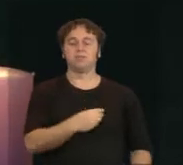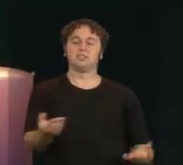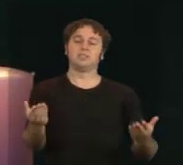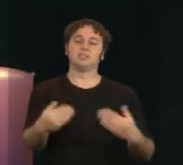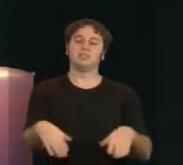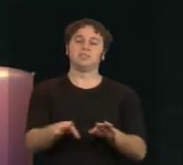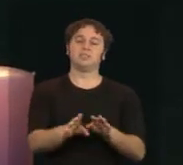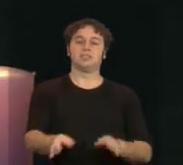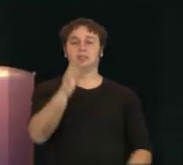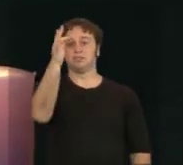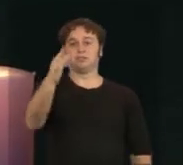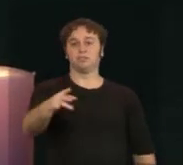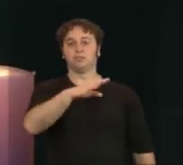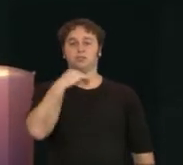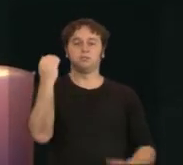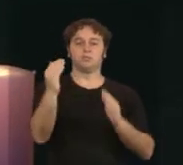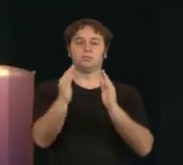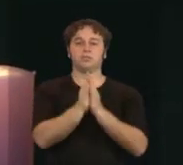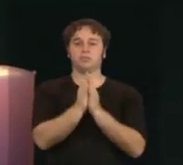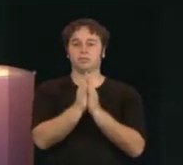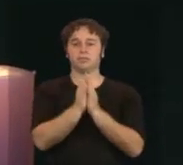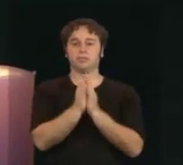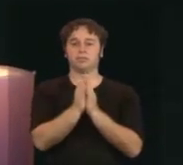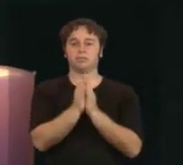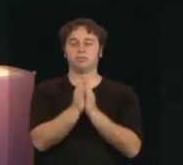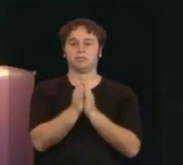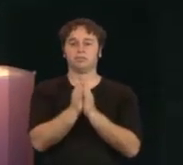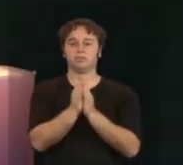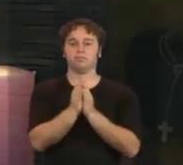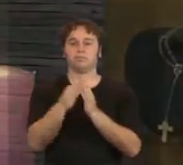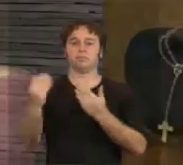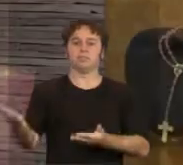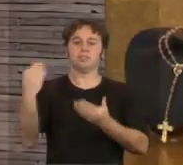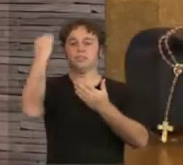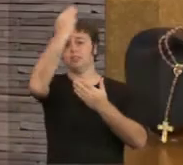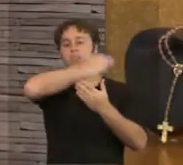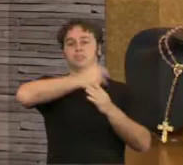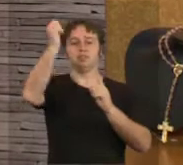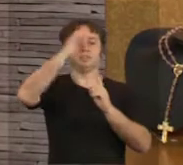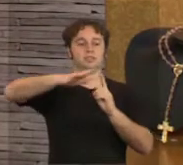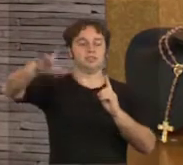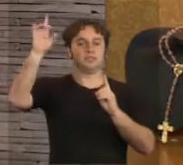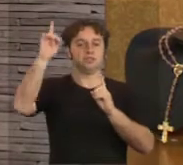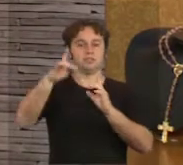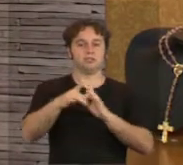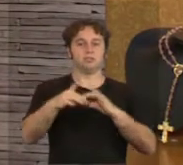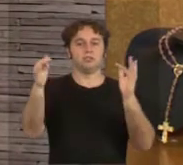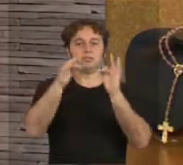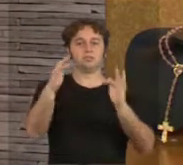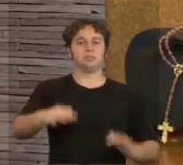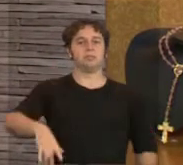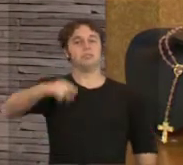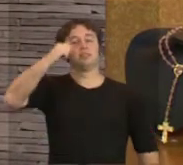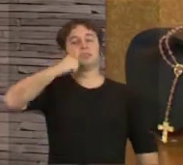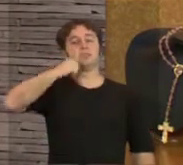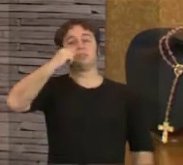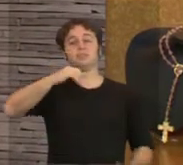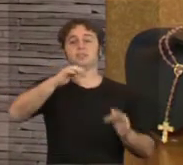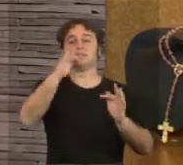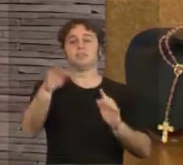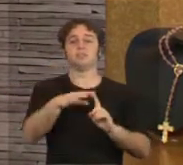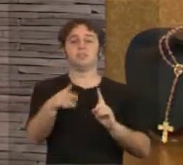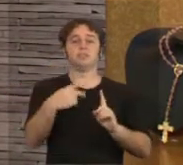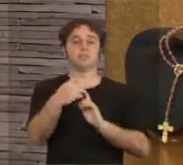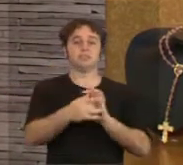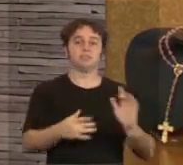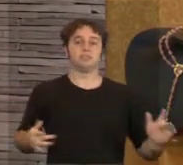nós, pecadores, agora e na hora de nossa morte. Amém. Ave Maria, cheia de graça, o Senhor é convosco. Bendita sois vós